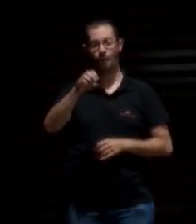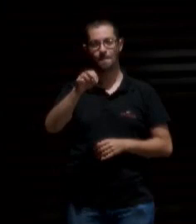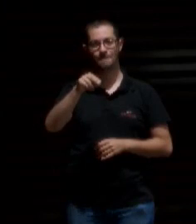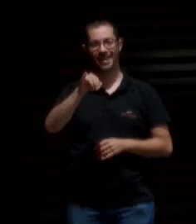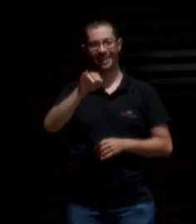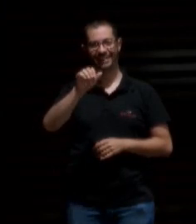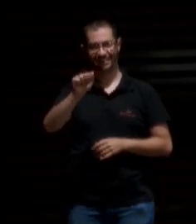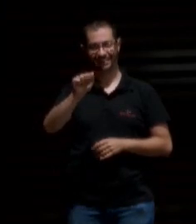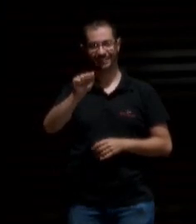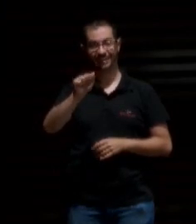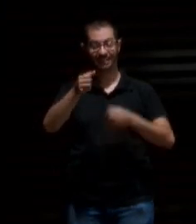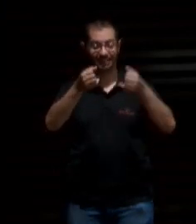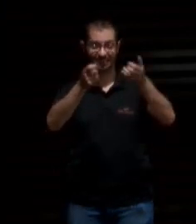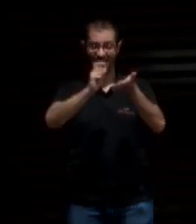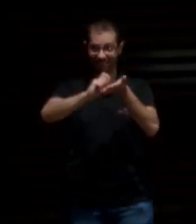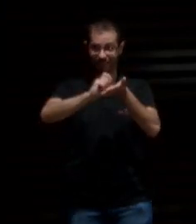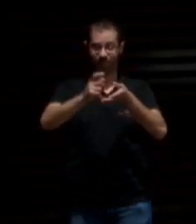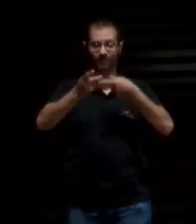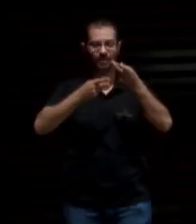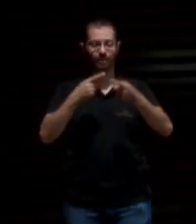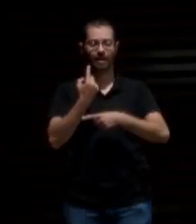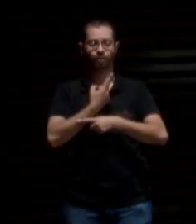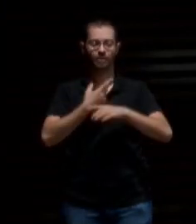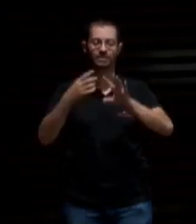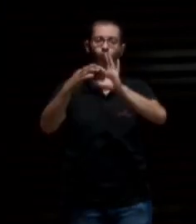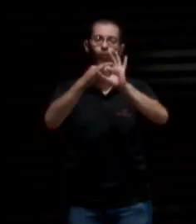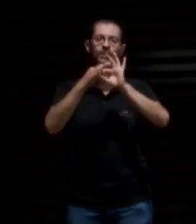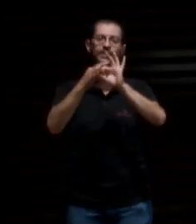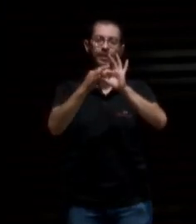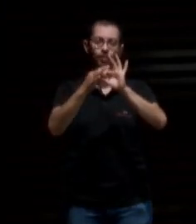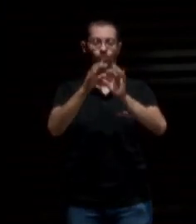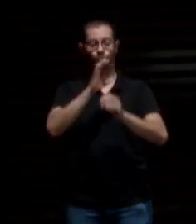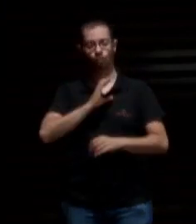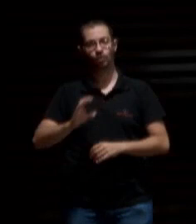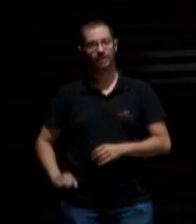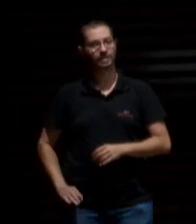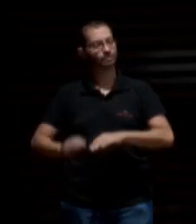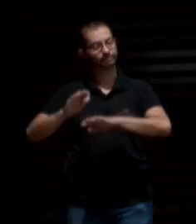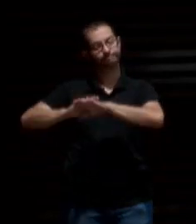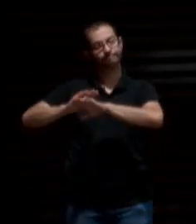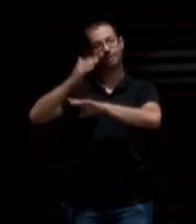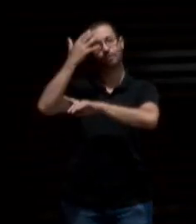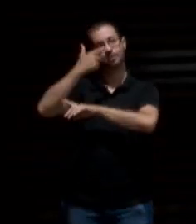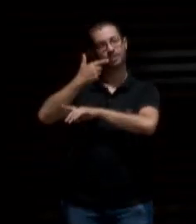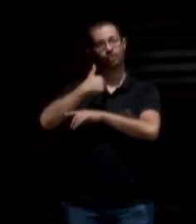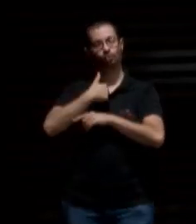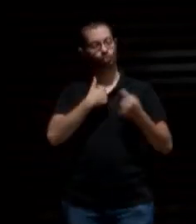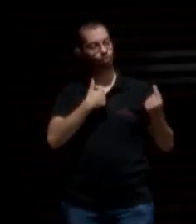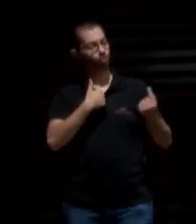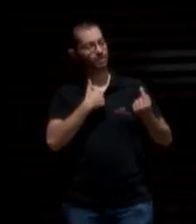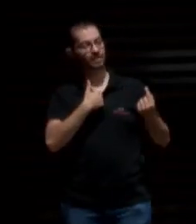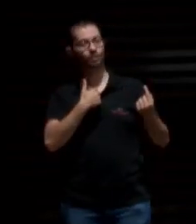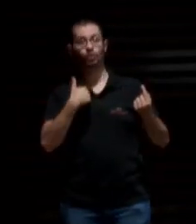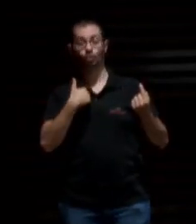cristã. Significa que não sou um lutador solitário aqui, eu sou uma extensão de Jesus Cristo. Quando eu fui